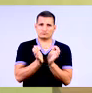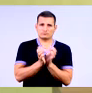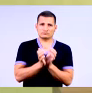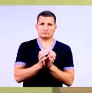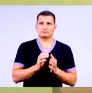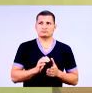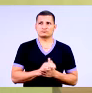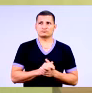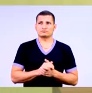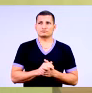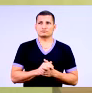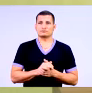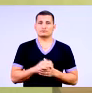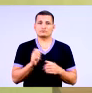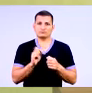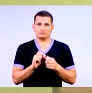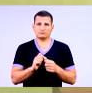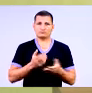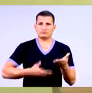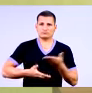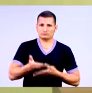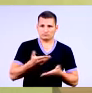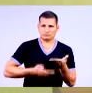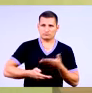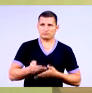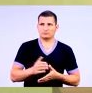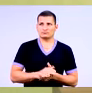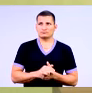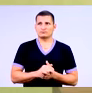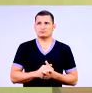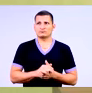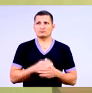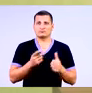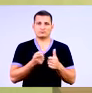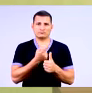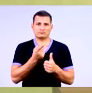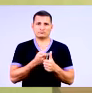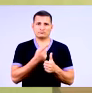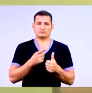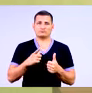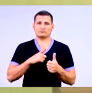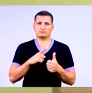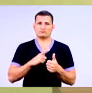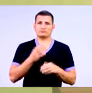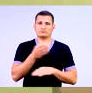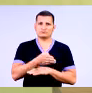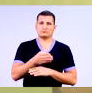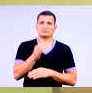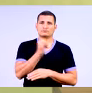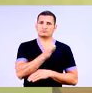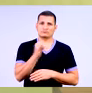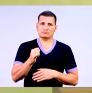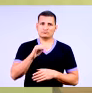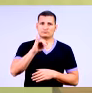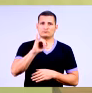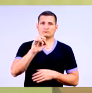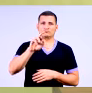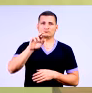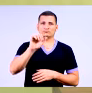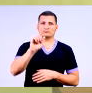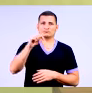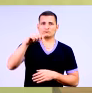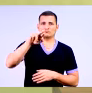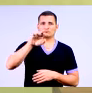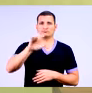para a gente, então, fazer a interação. Primeiro, a gente teve a participação da tutora Iraquel e ela